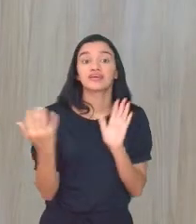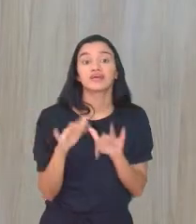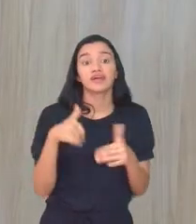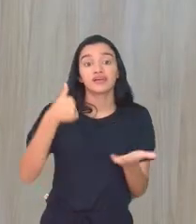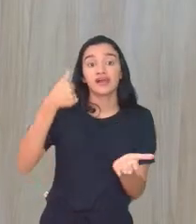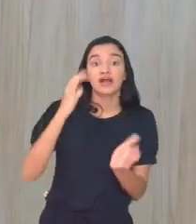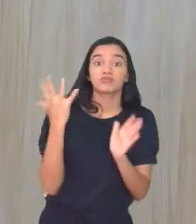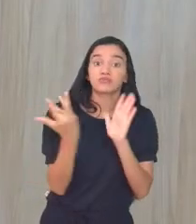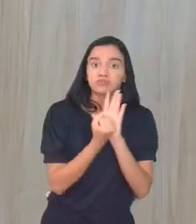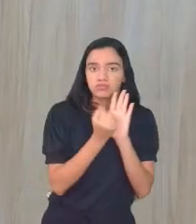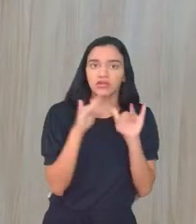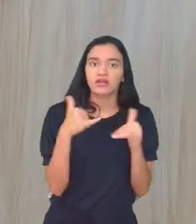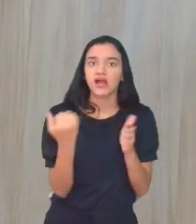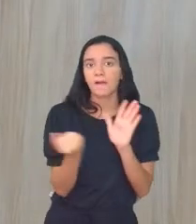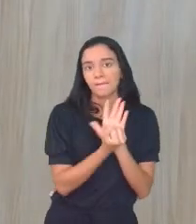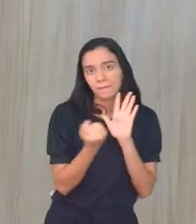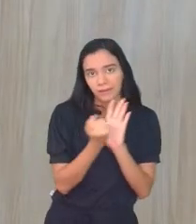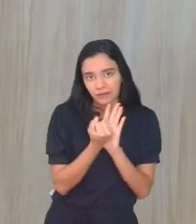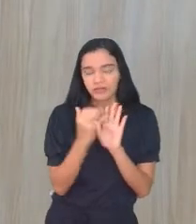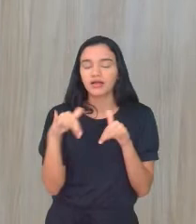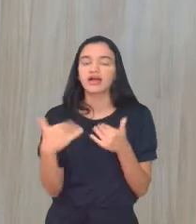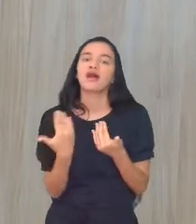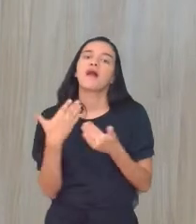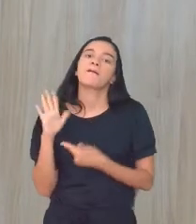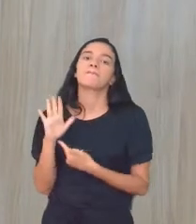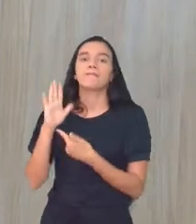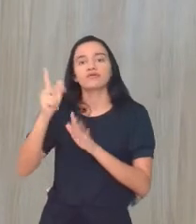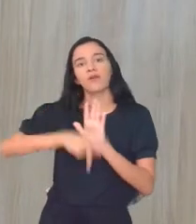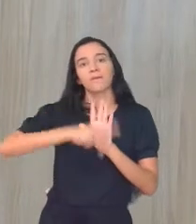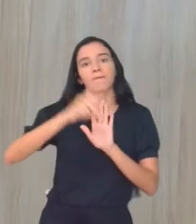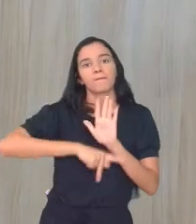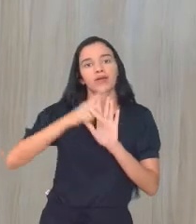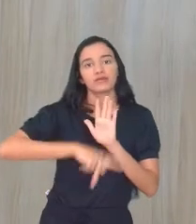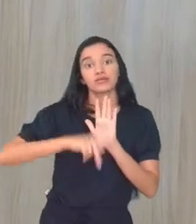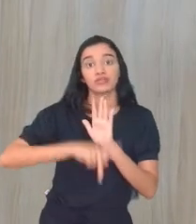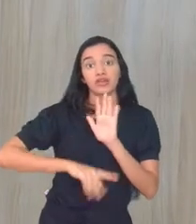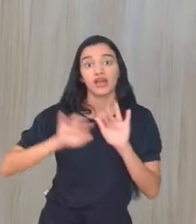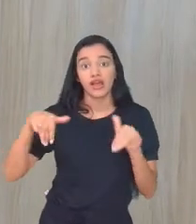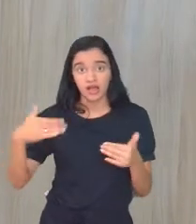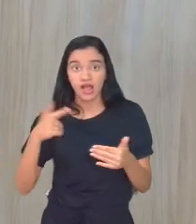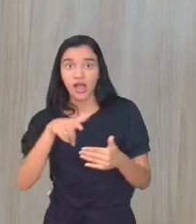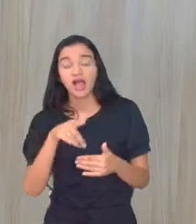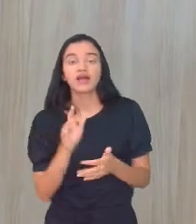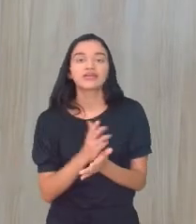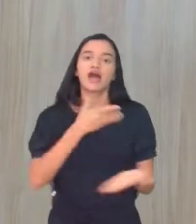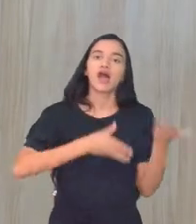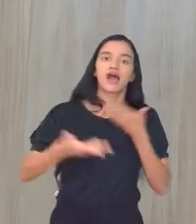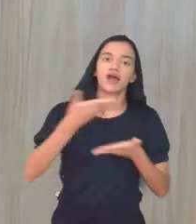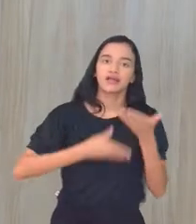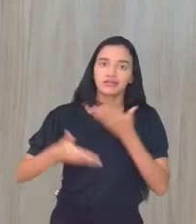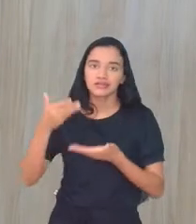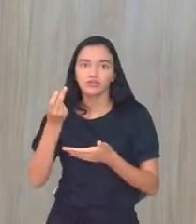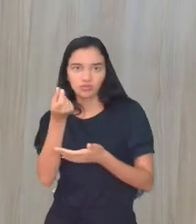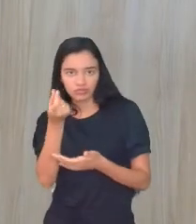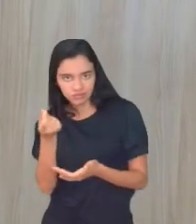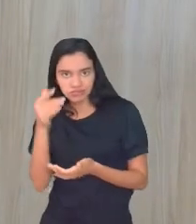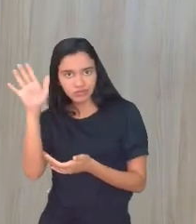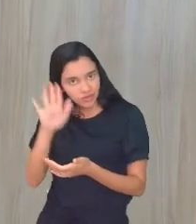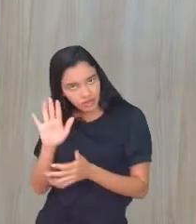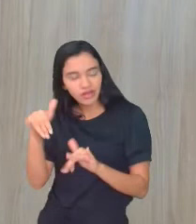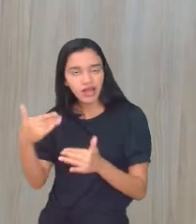projeto e a partir da avaliação daqueles projetos, aquele que for na relação custo-benefício,